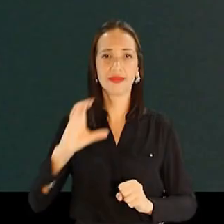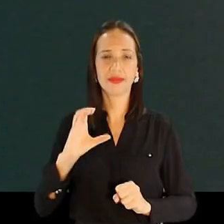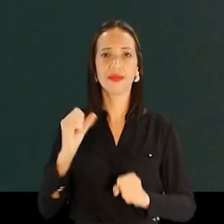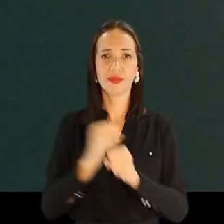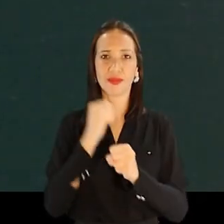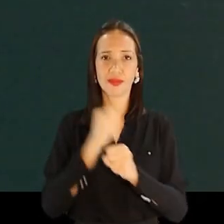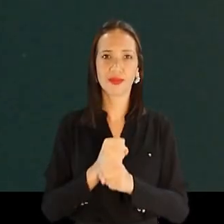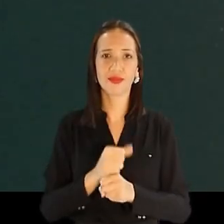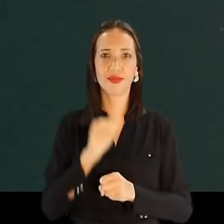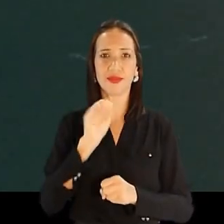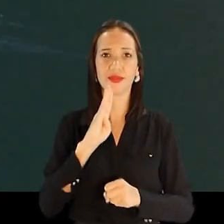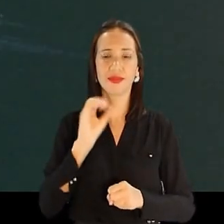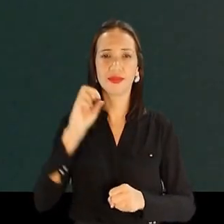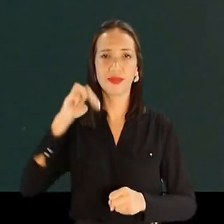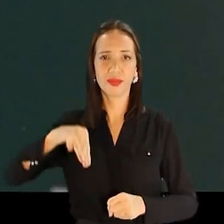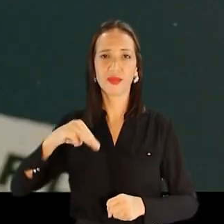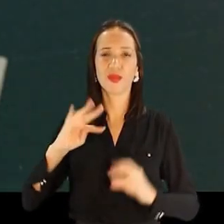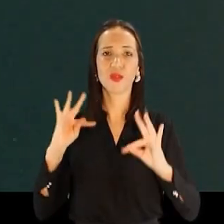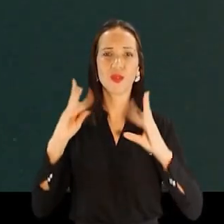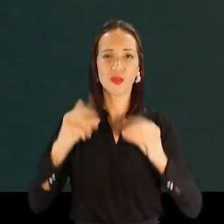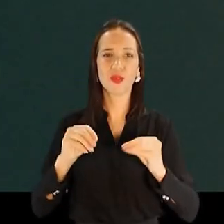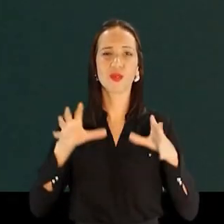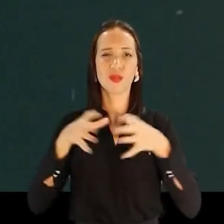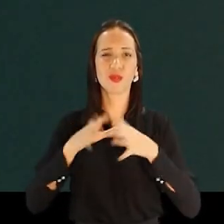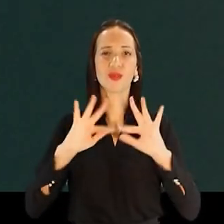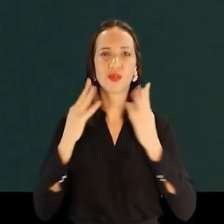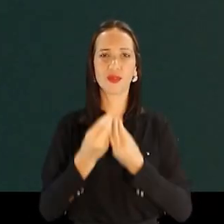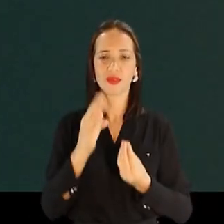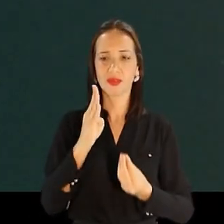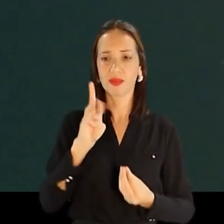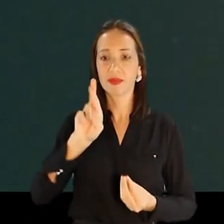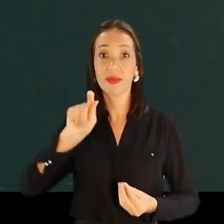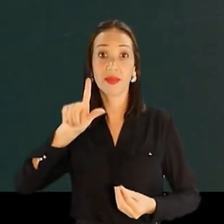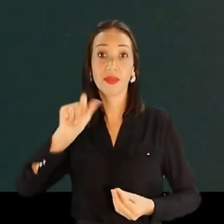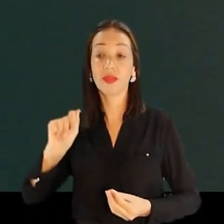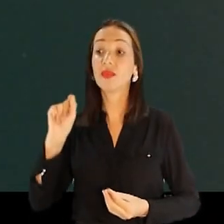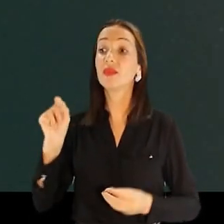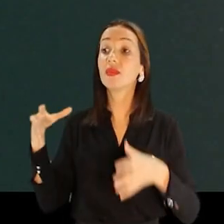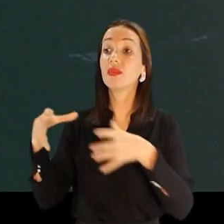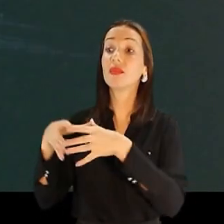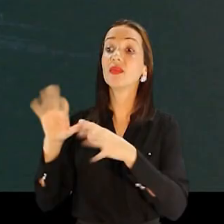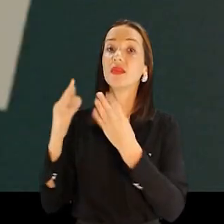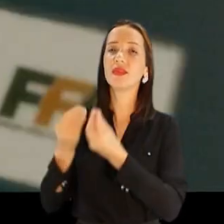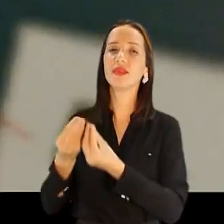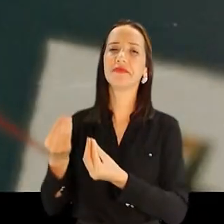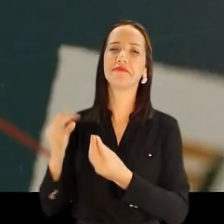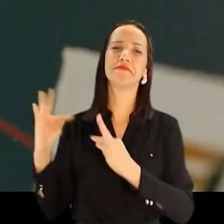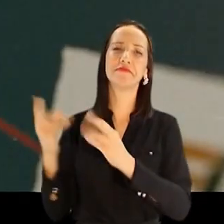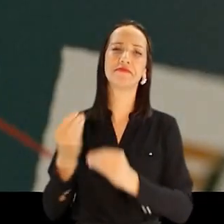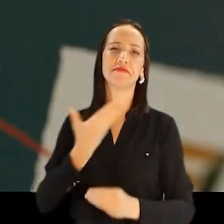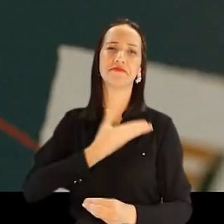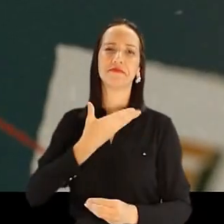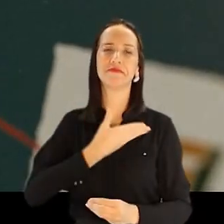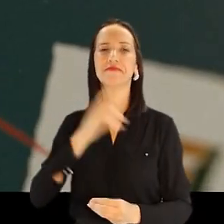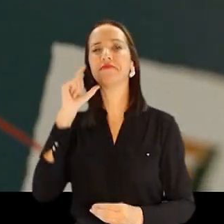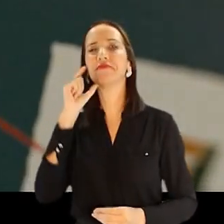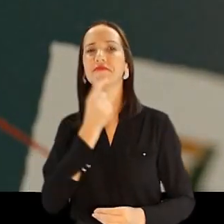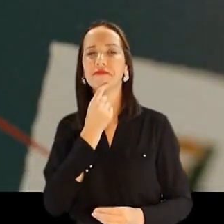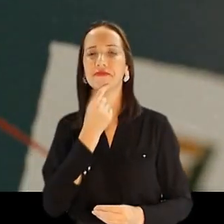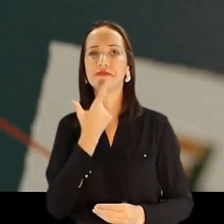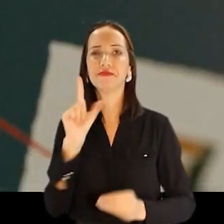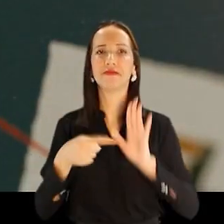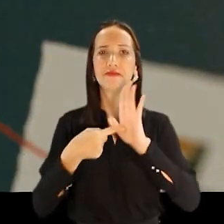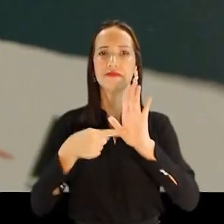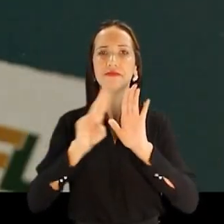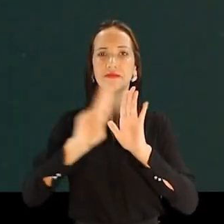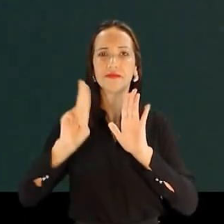BBC Construções e Abicom Engenharia, todas da família Braga. E quem são eles? Todos amigos de Ricardo Nunes. Outro